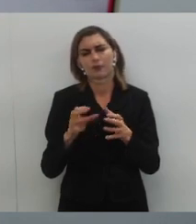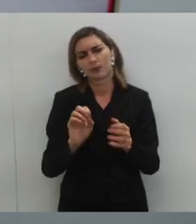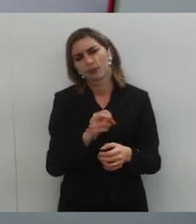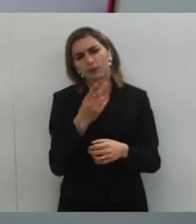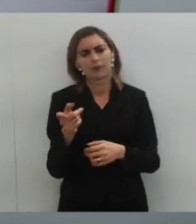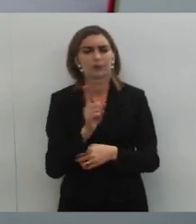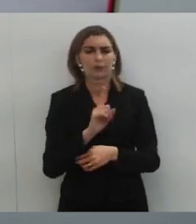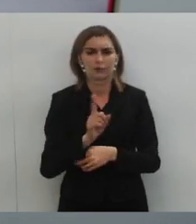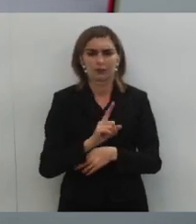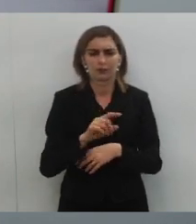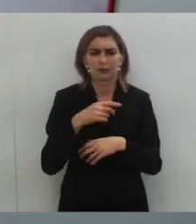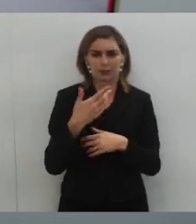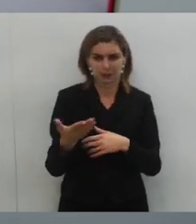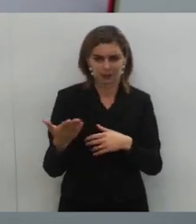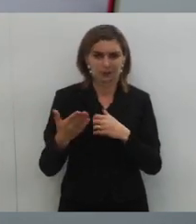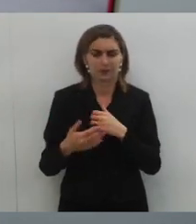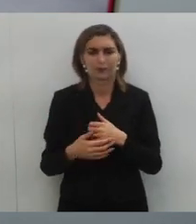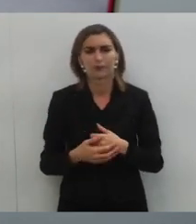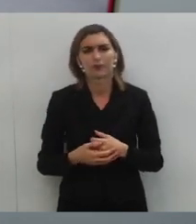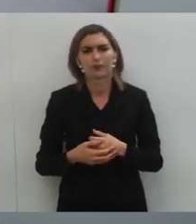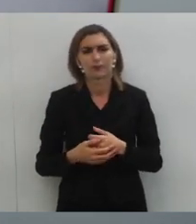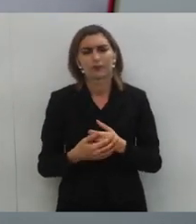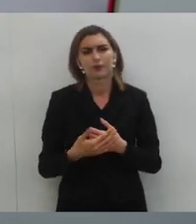ou não, tá certo?